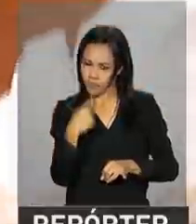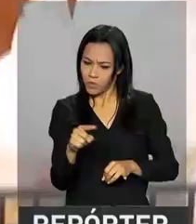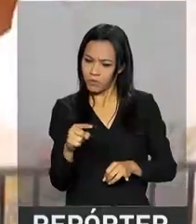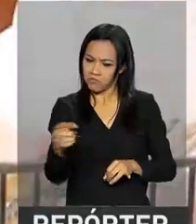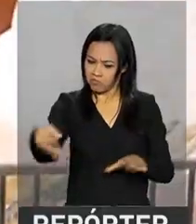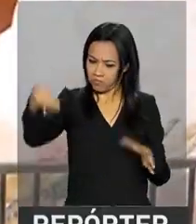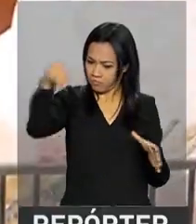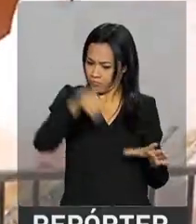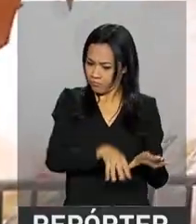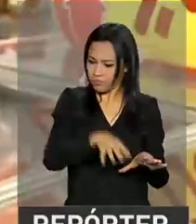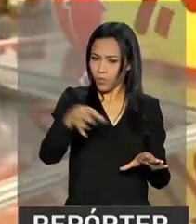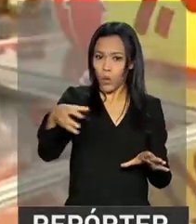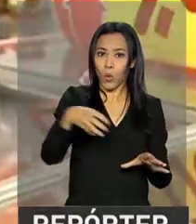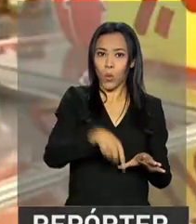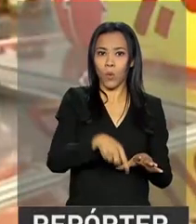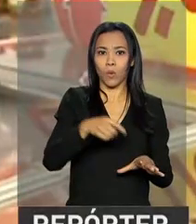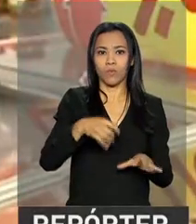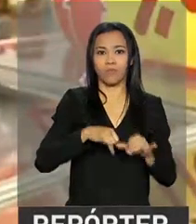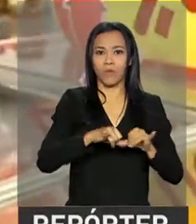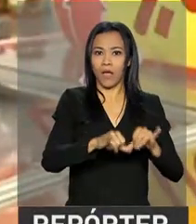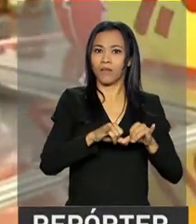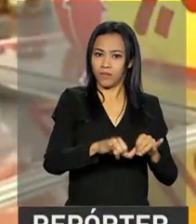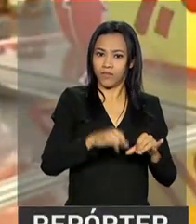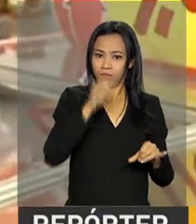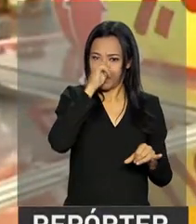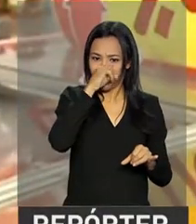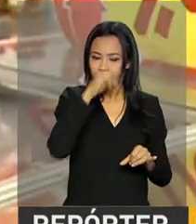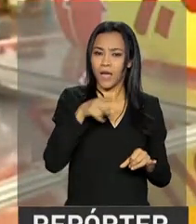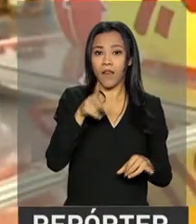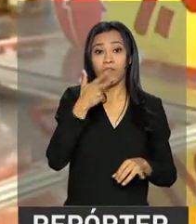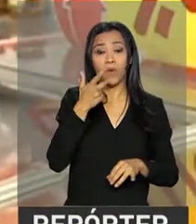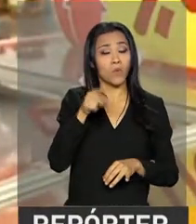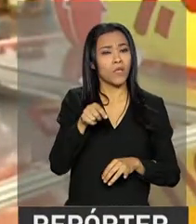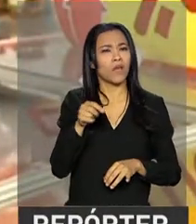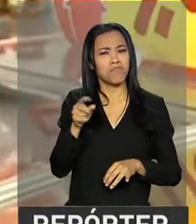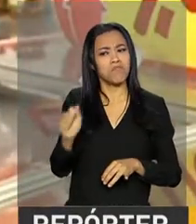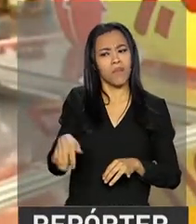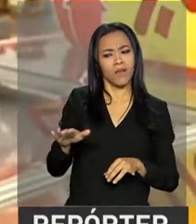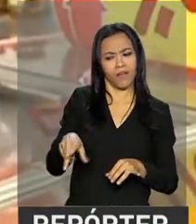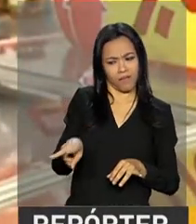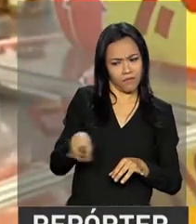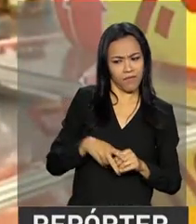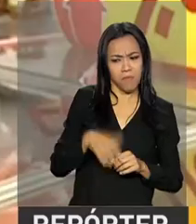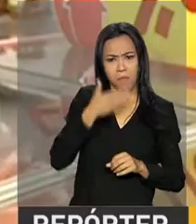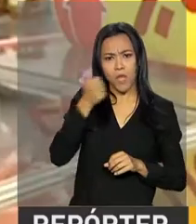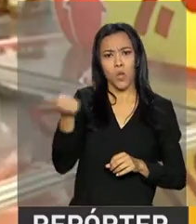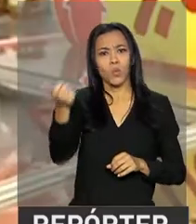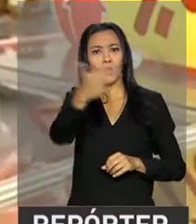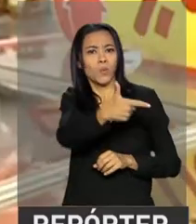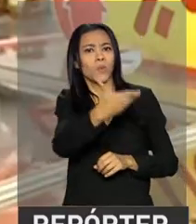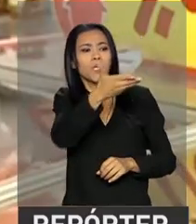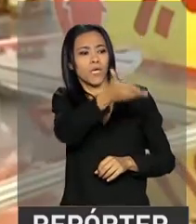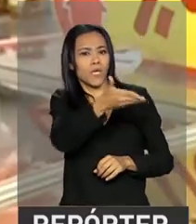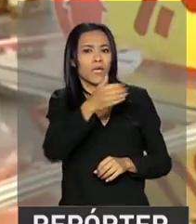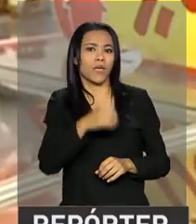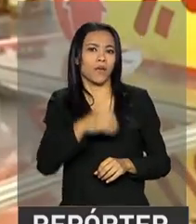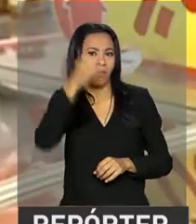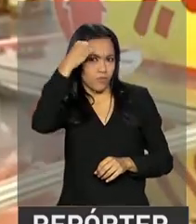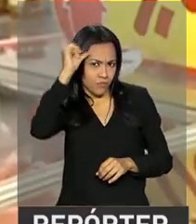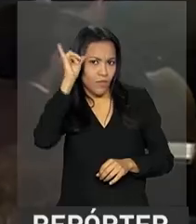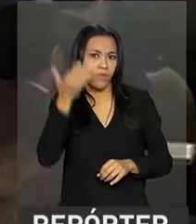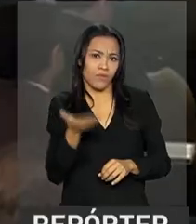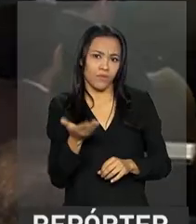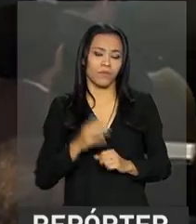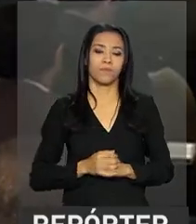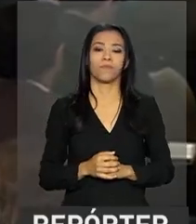carrinho uma peça de lombo ela tá um preço bons está até melhor do que a carne de bovina